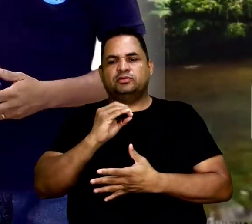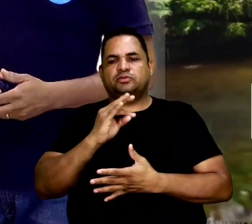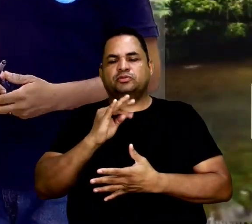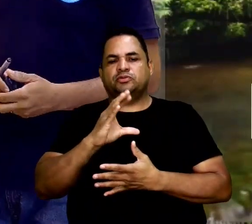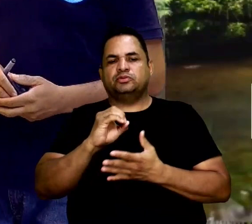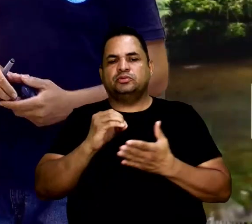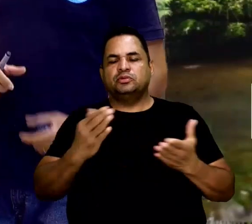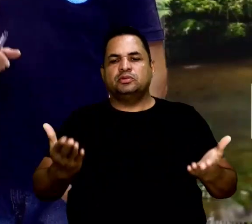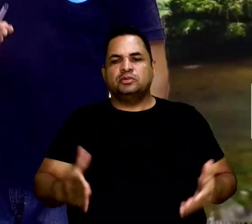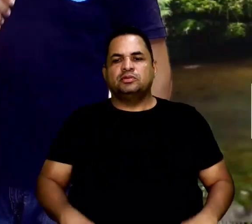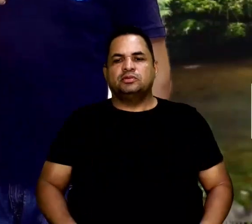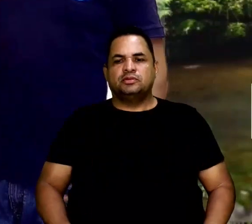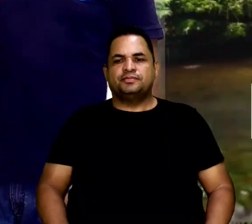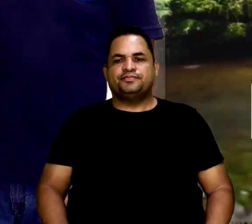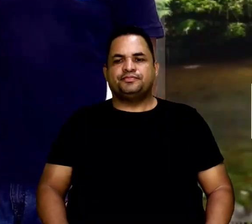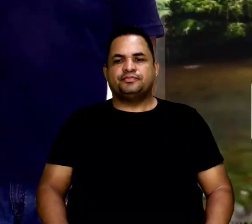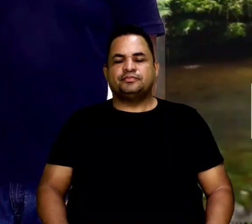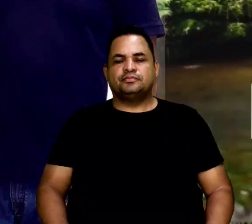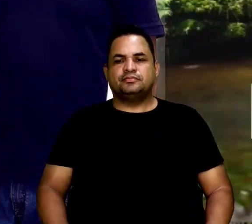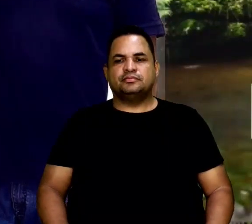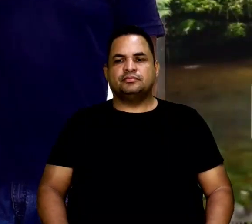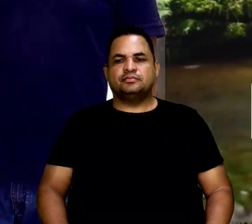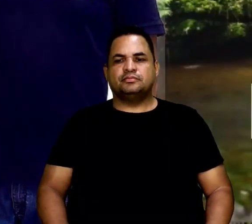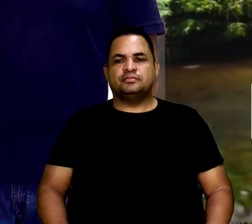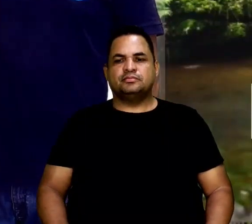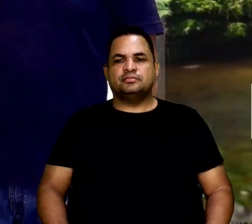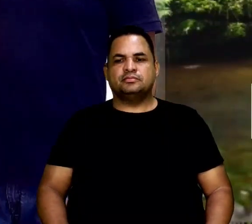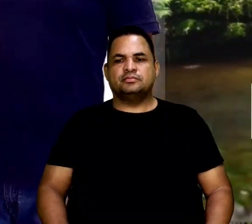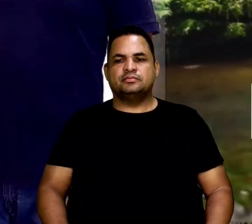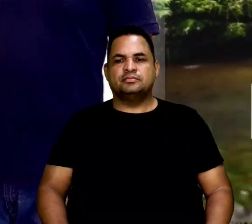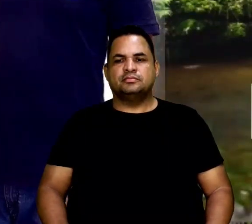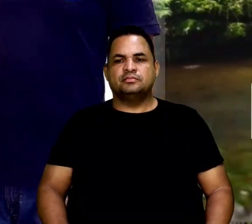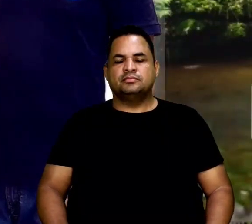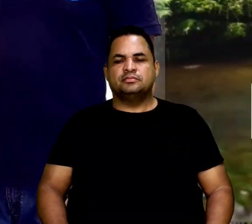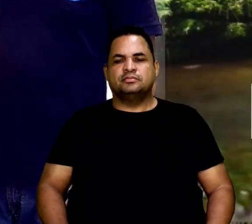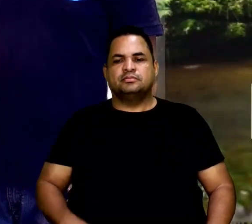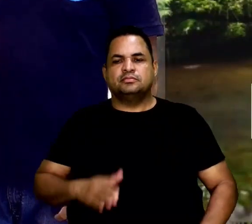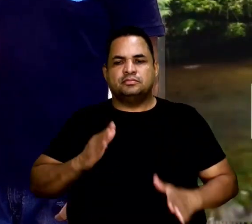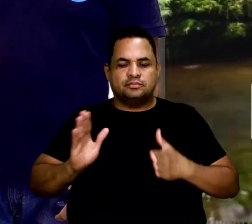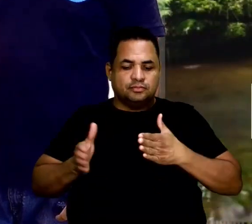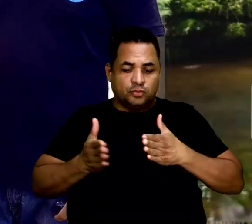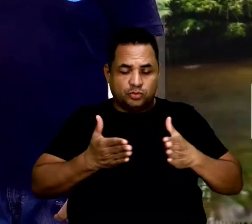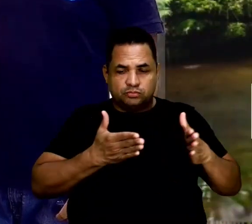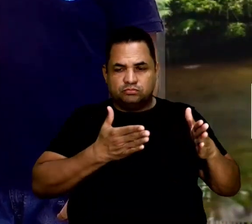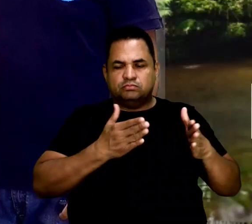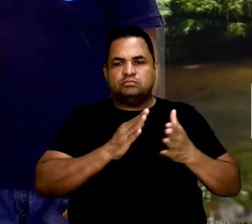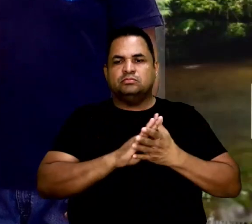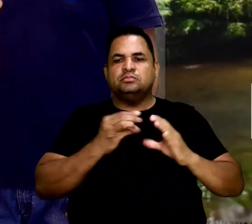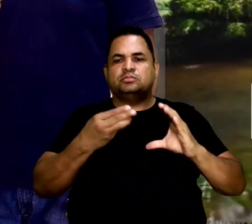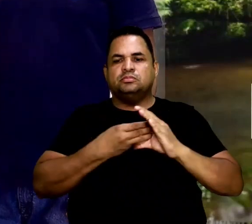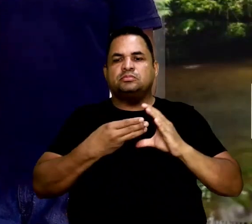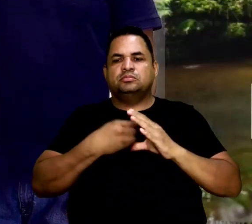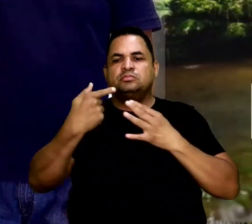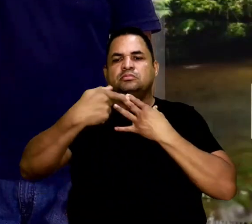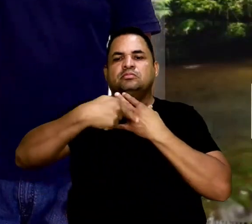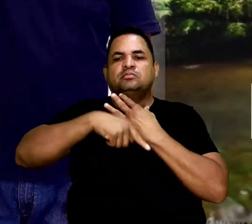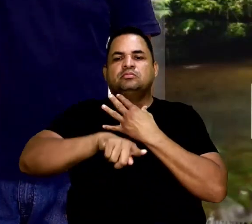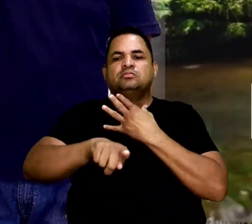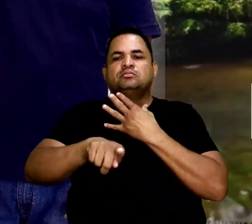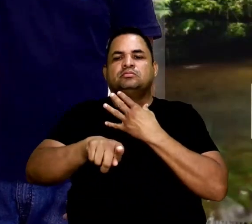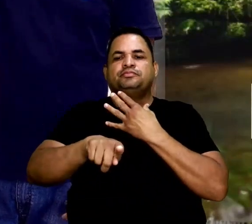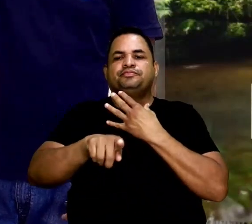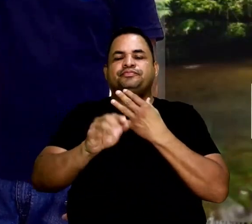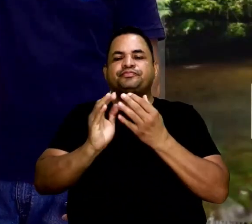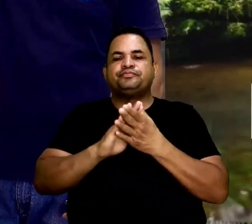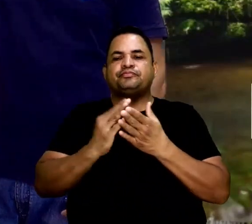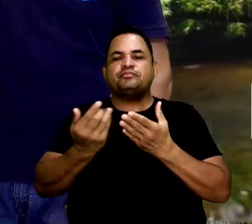falar dos linfócitos, tá? Eles vão produzir essa célula de defesa e vão